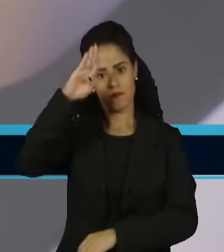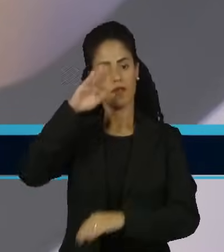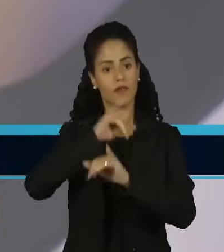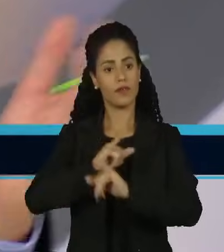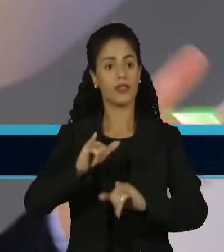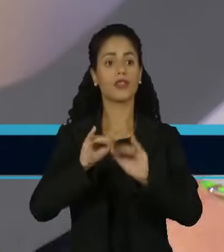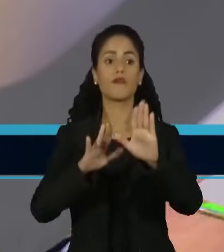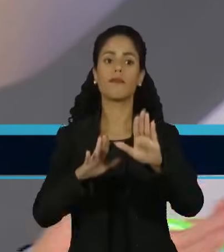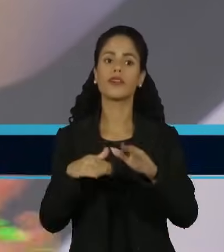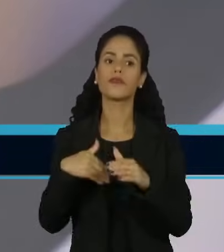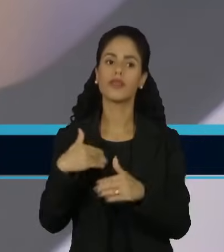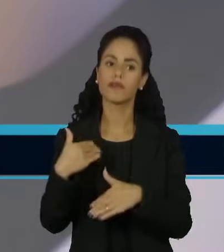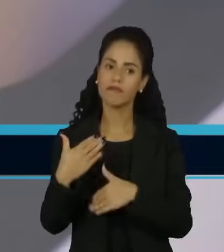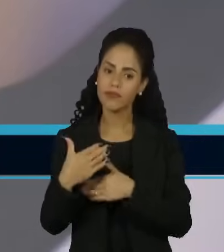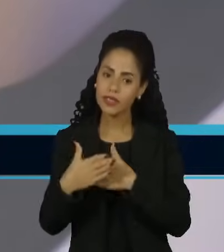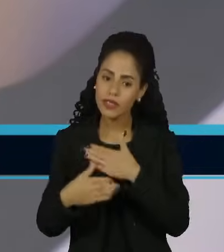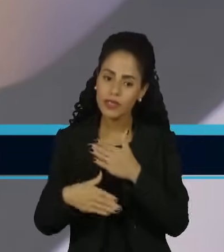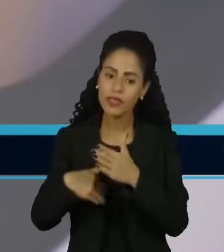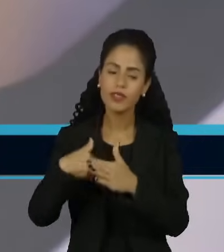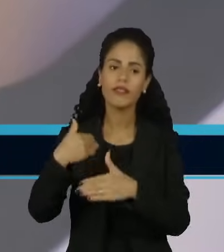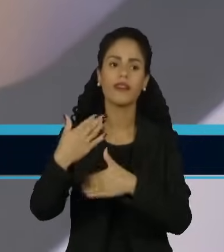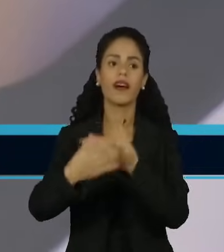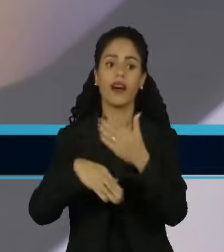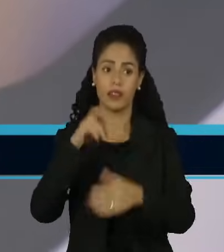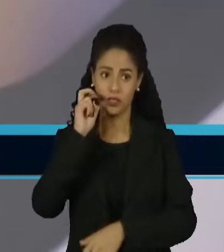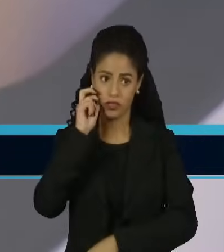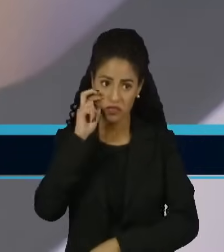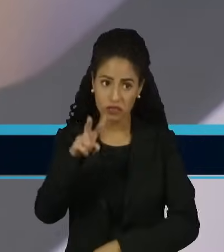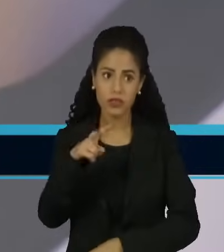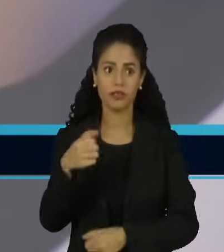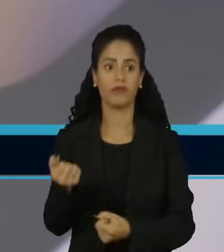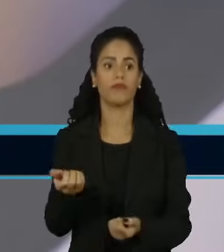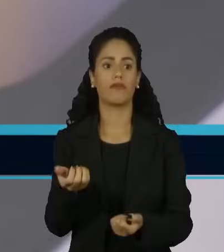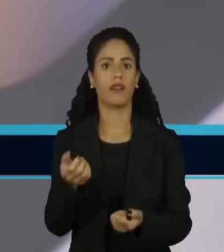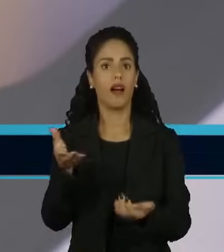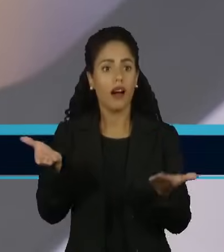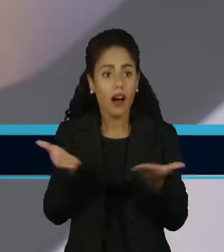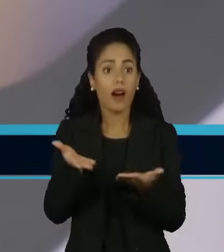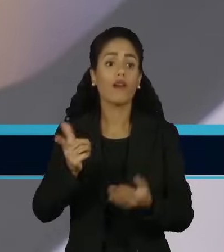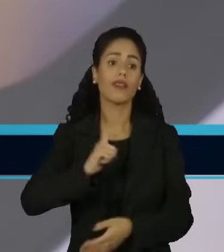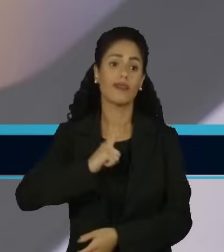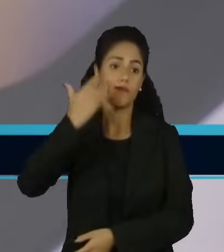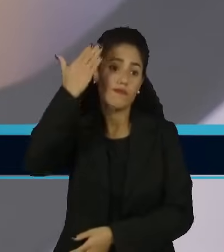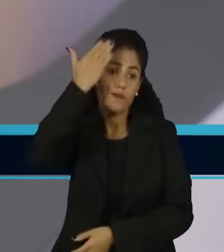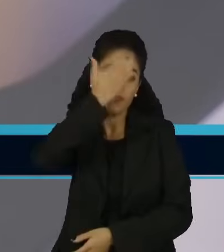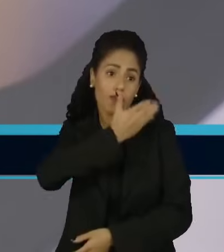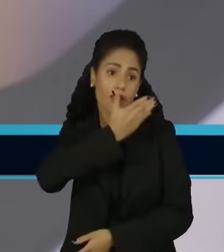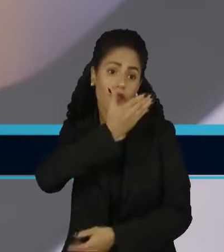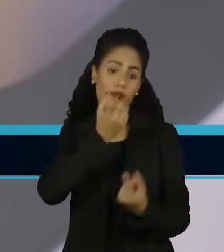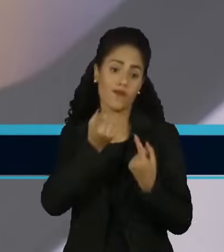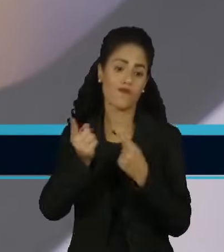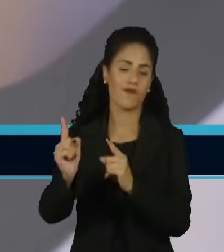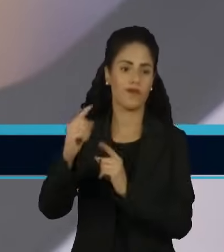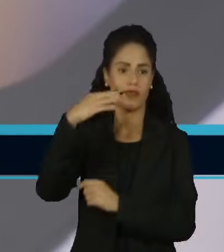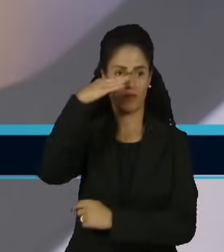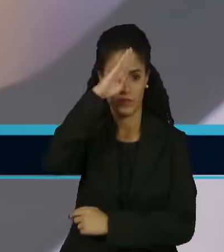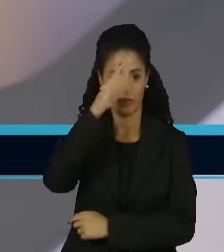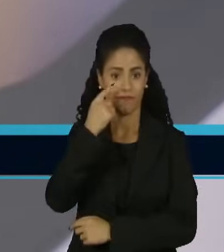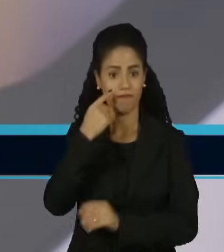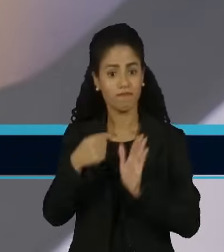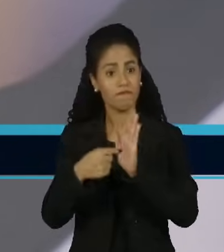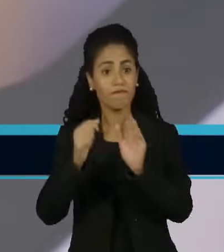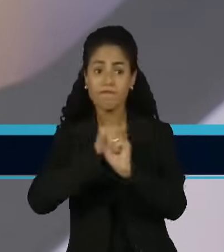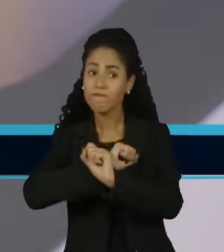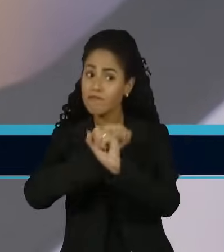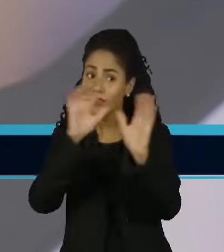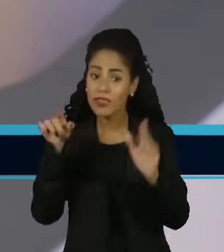Só que a coisa foi mais longe do que simplesmente ouvir. Ele realmente, agora, existem provas que demonstram claramente